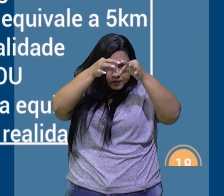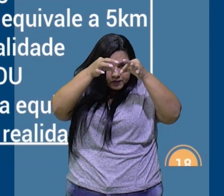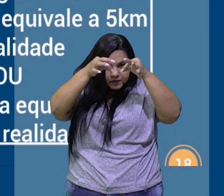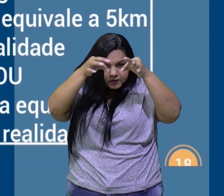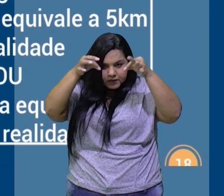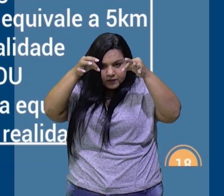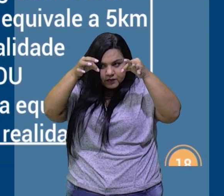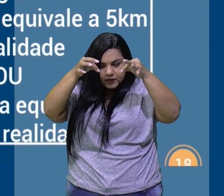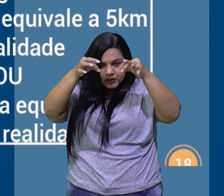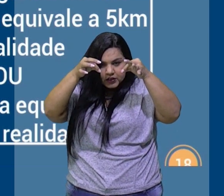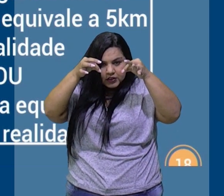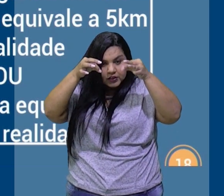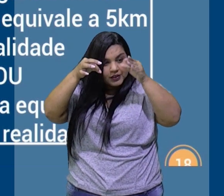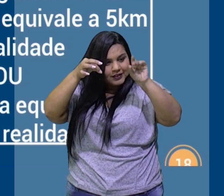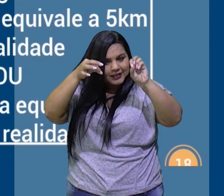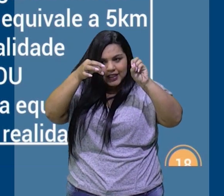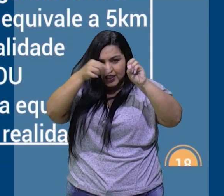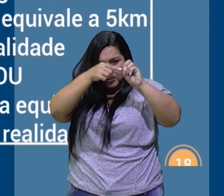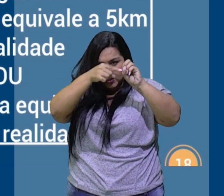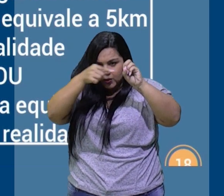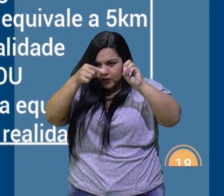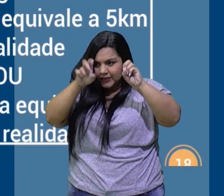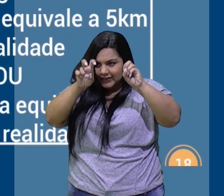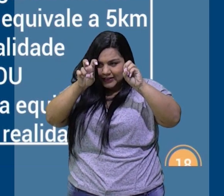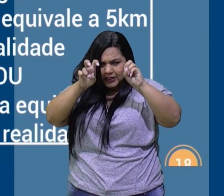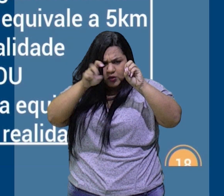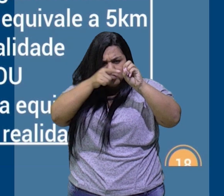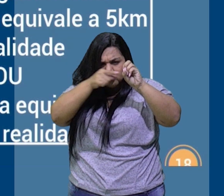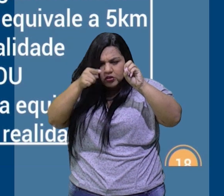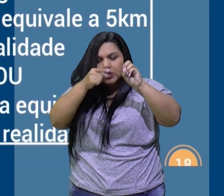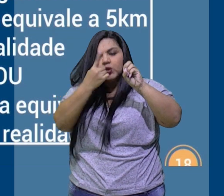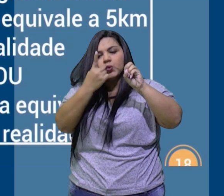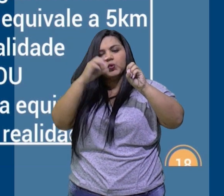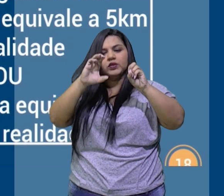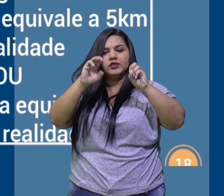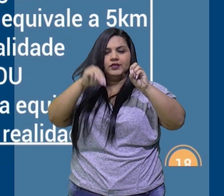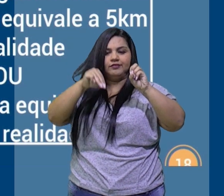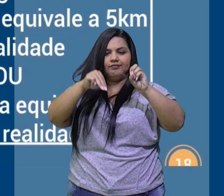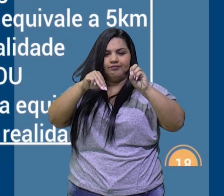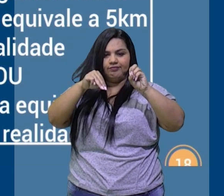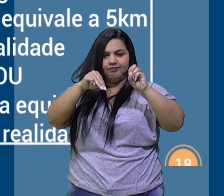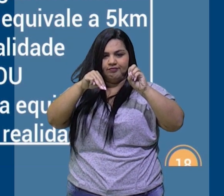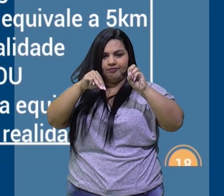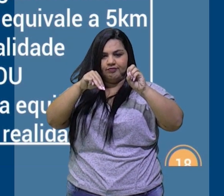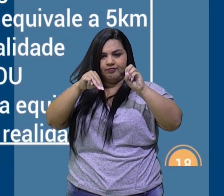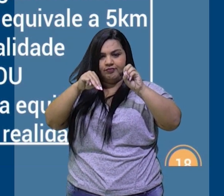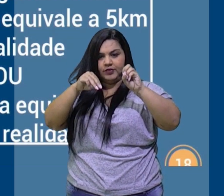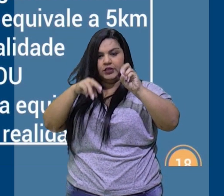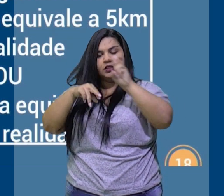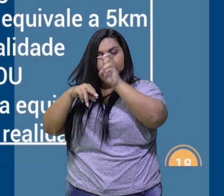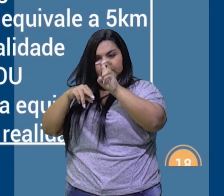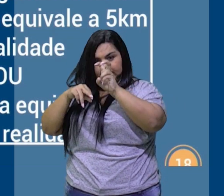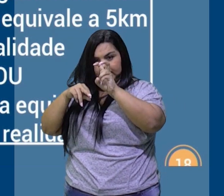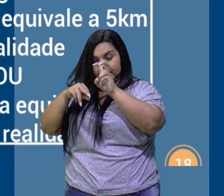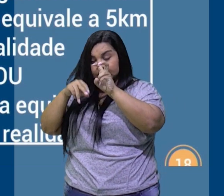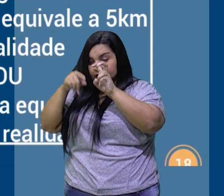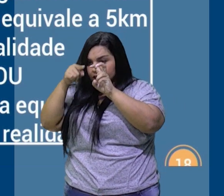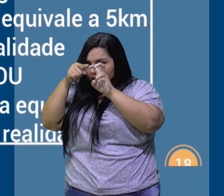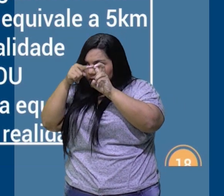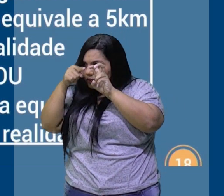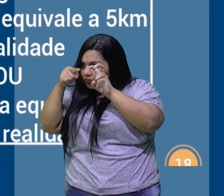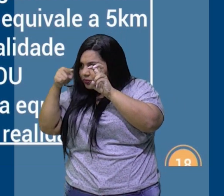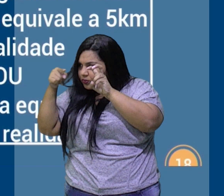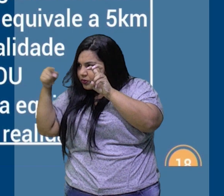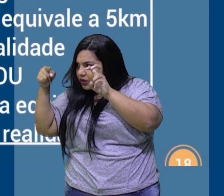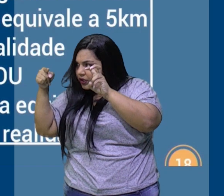5 quilômetros, 1 centímetro. Então, aqui, até 100 quilômetros, a gente tem 2